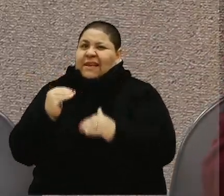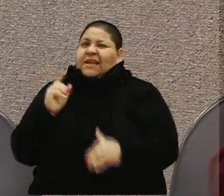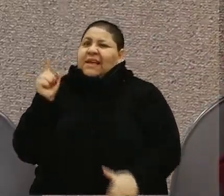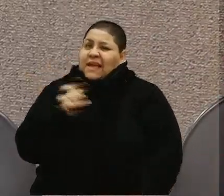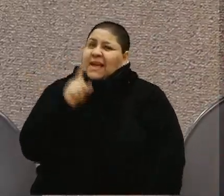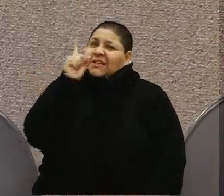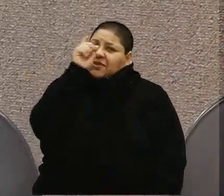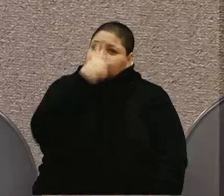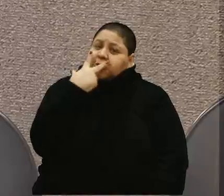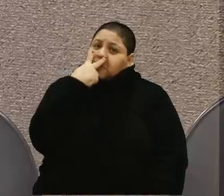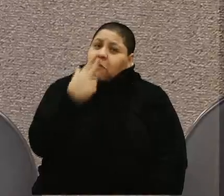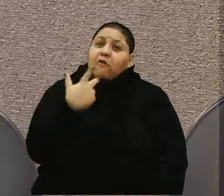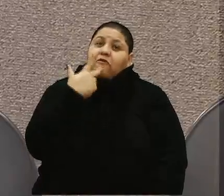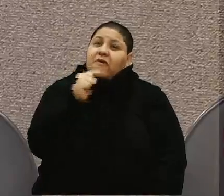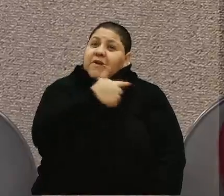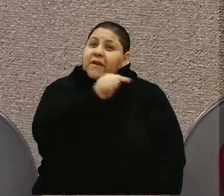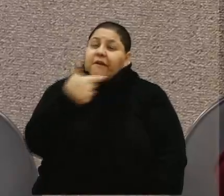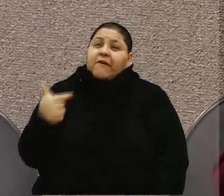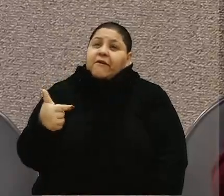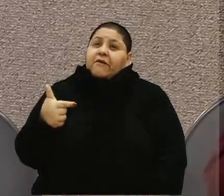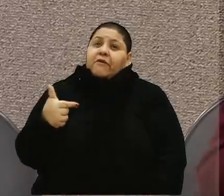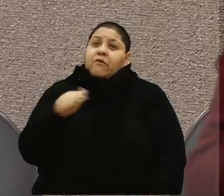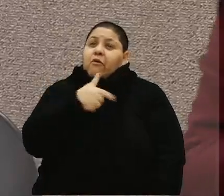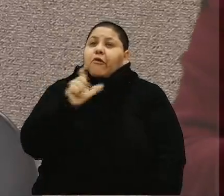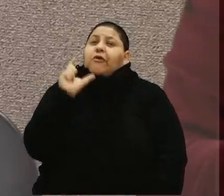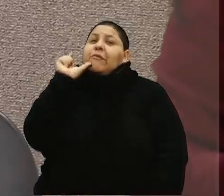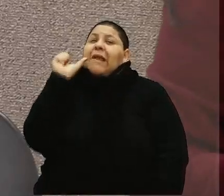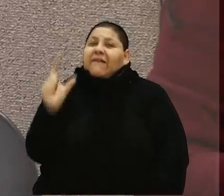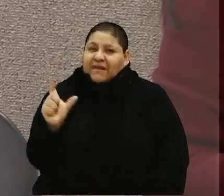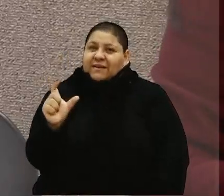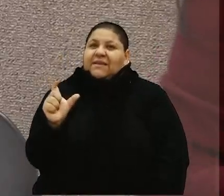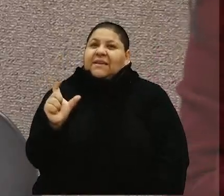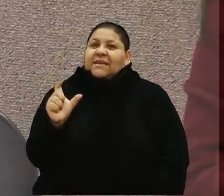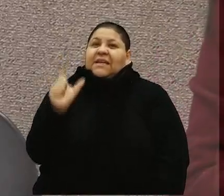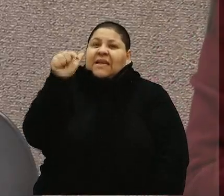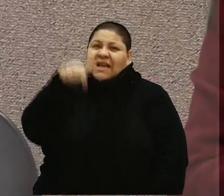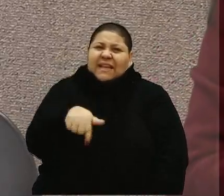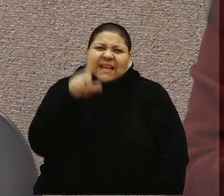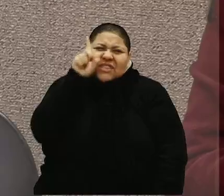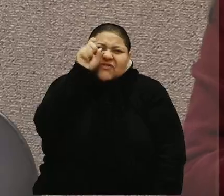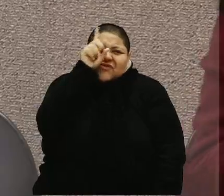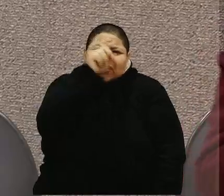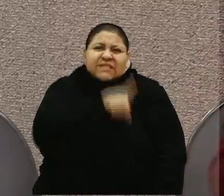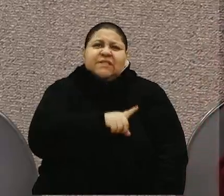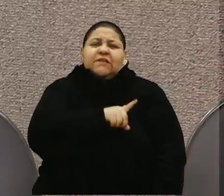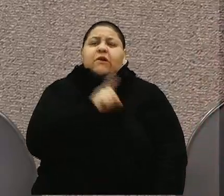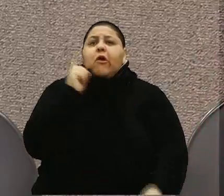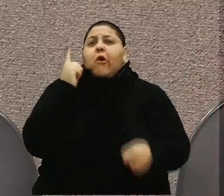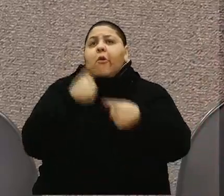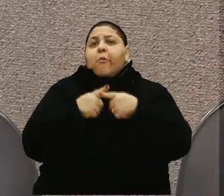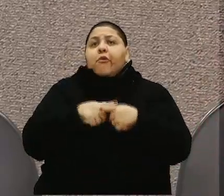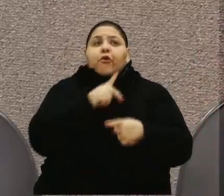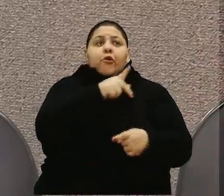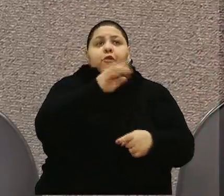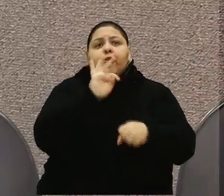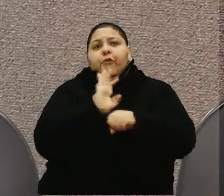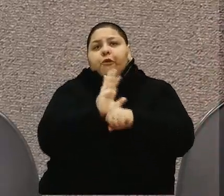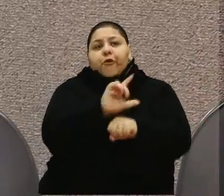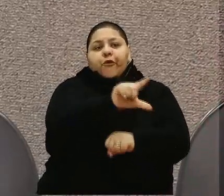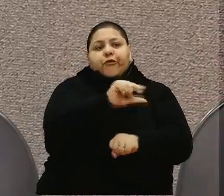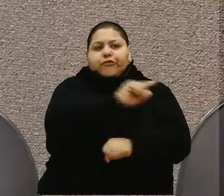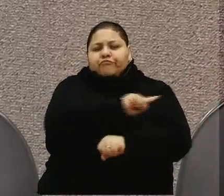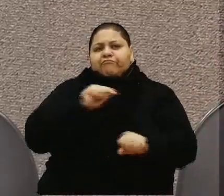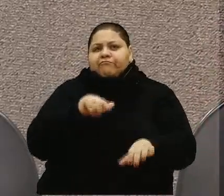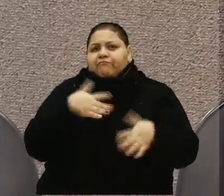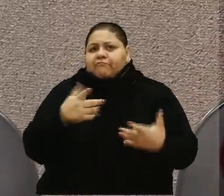né? Assim como a gente falou outro dia sobre uma outra palavrinha também, aqui é complexo. Porque o PT ajudou a eleger o governo. Bom,